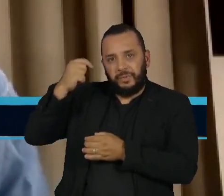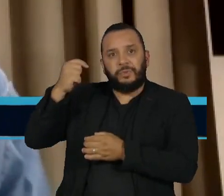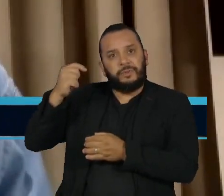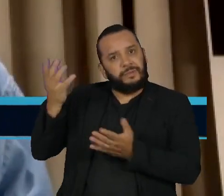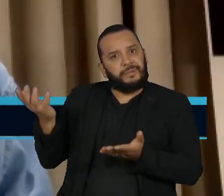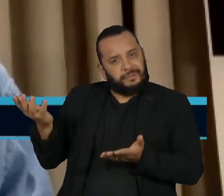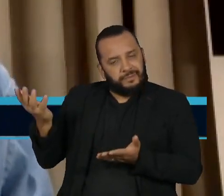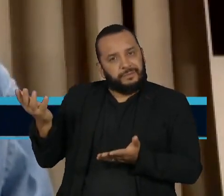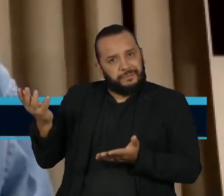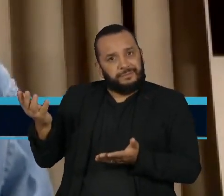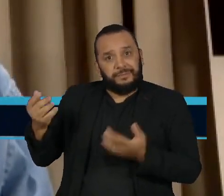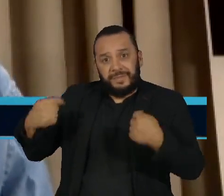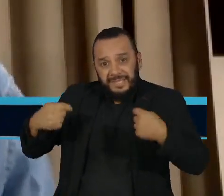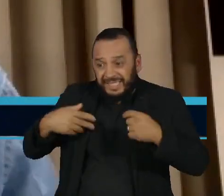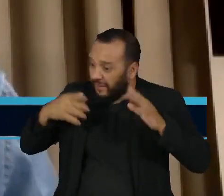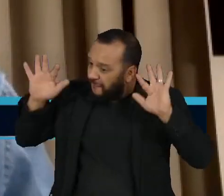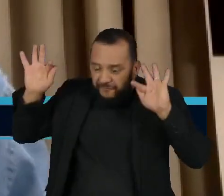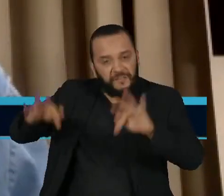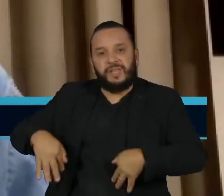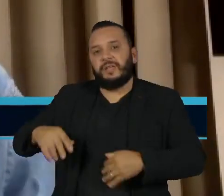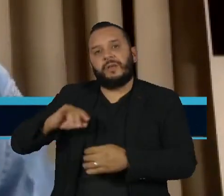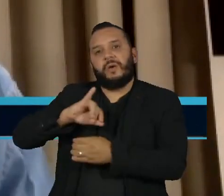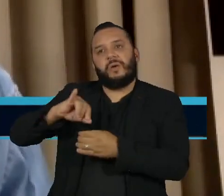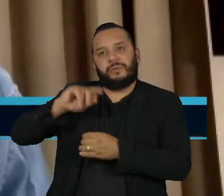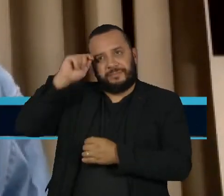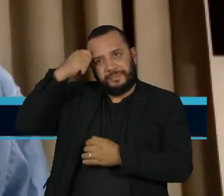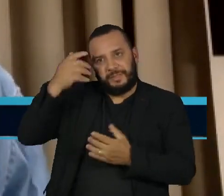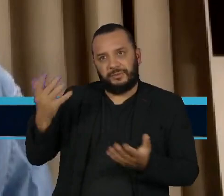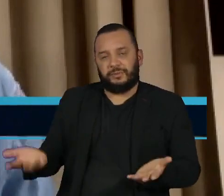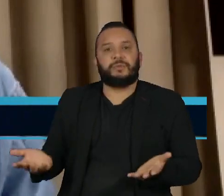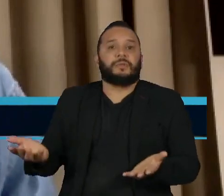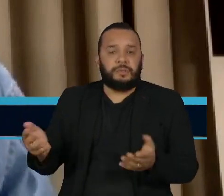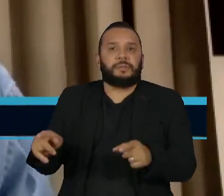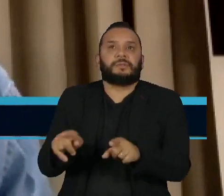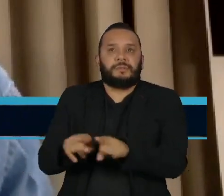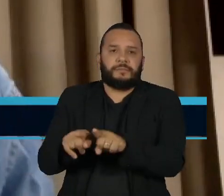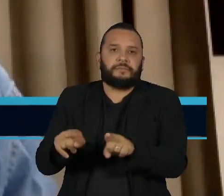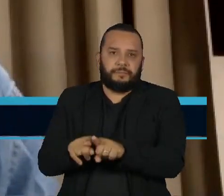fim do uso de combustíveis fósseis e ainda não tem essa declaração a ser feita.